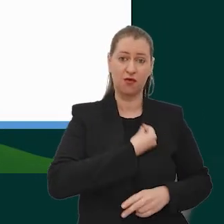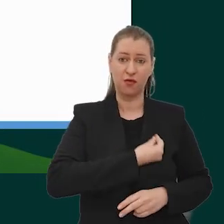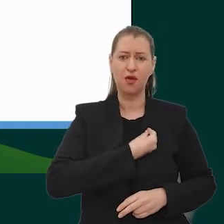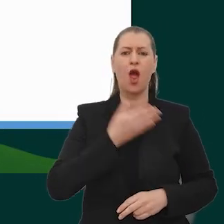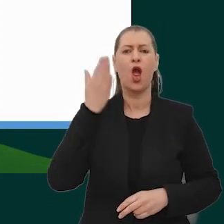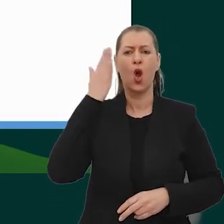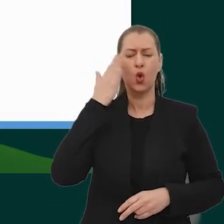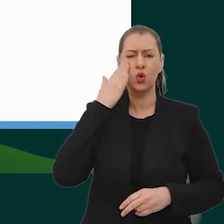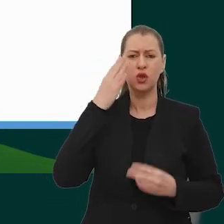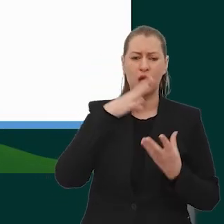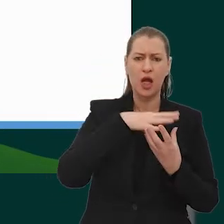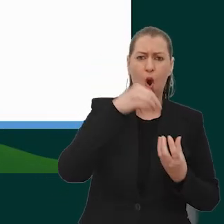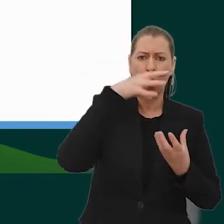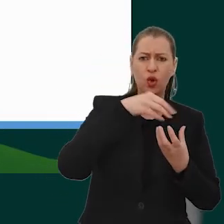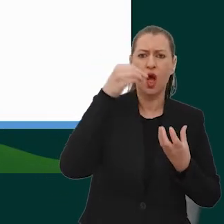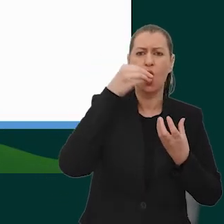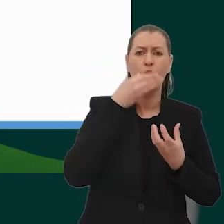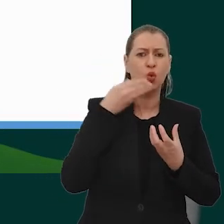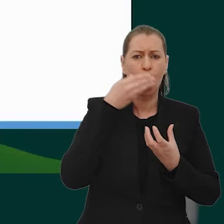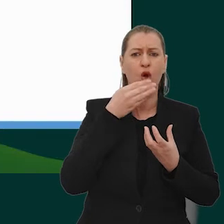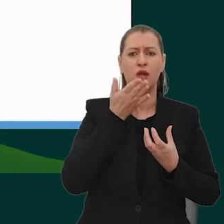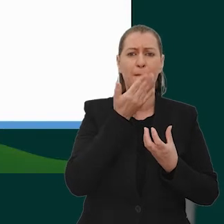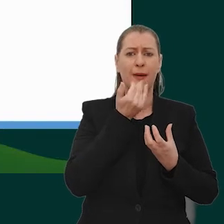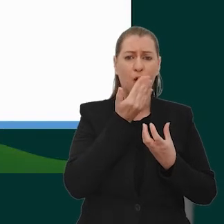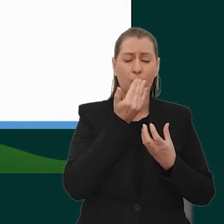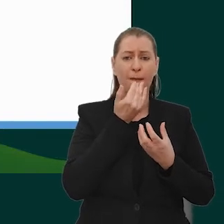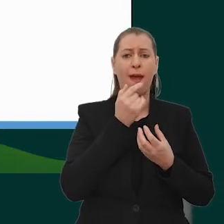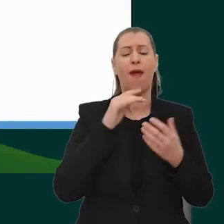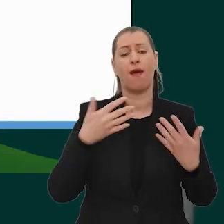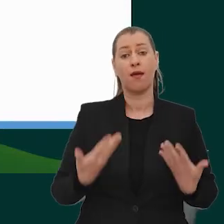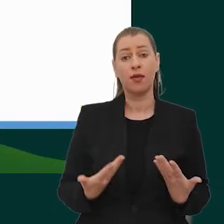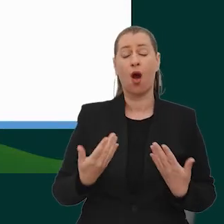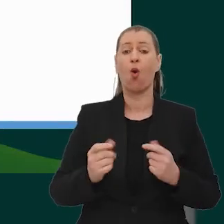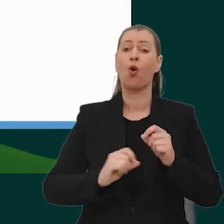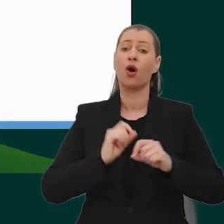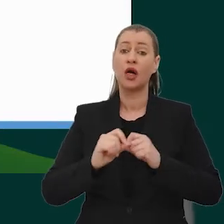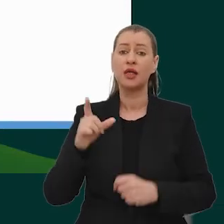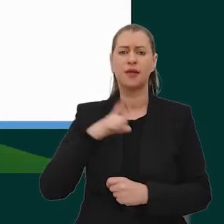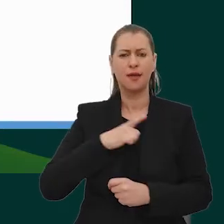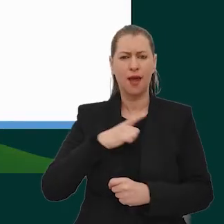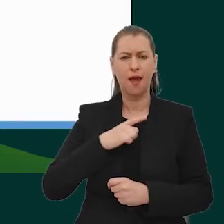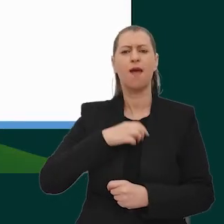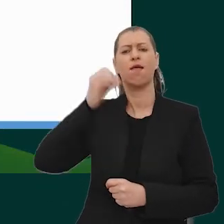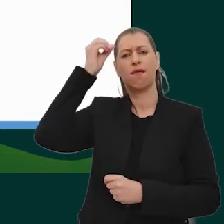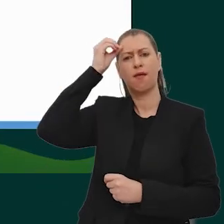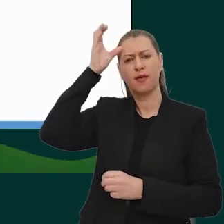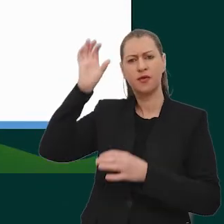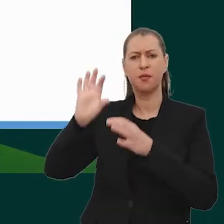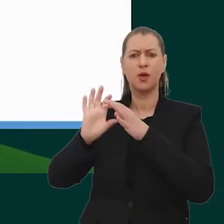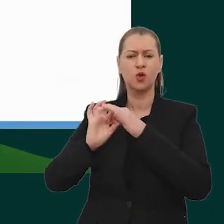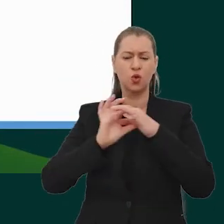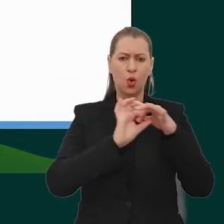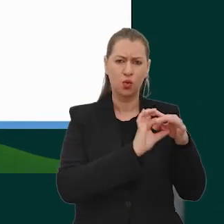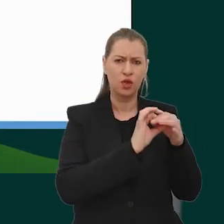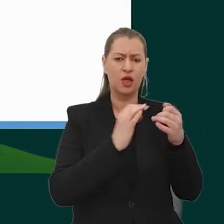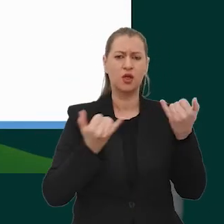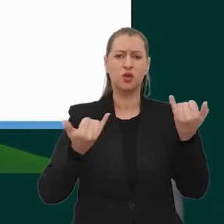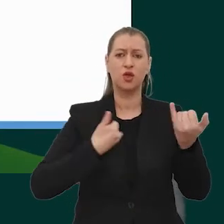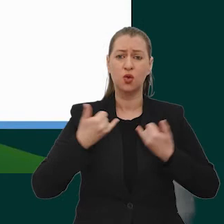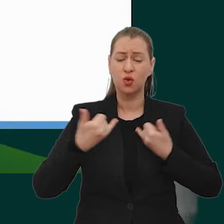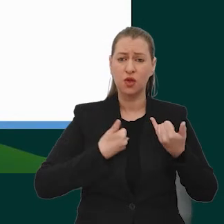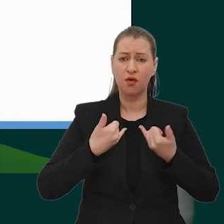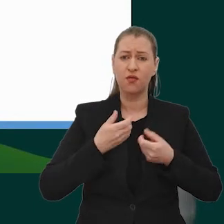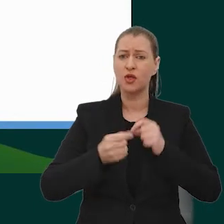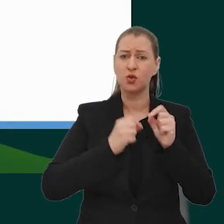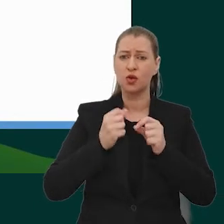que algodão doce, que é para ser comido, que é uma sobremesa. Então a gente tem esse conhecimento de contexto que nos situa e